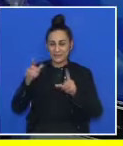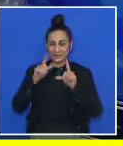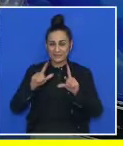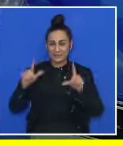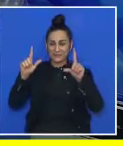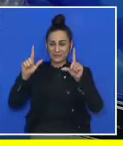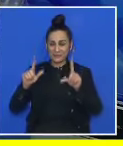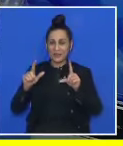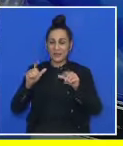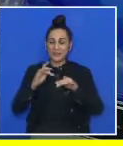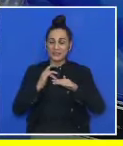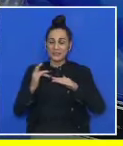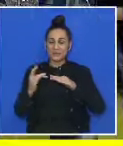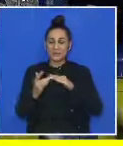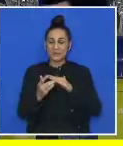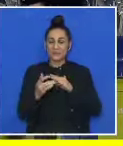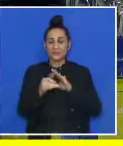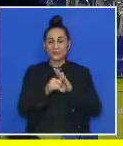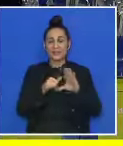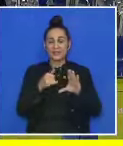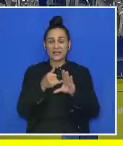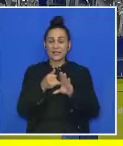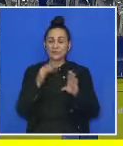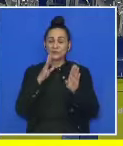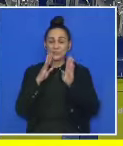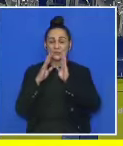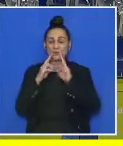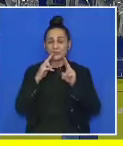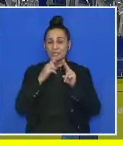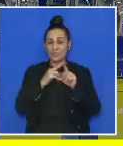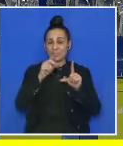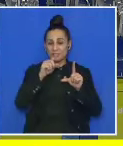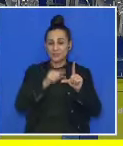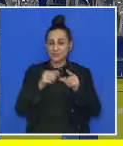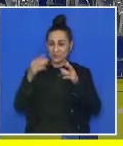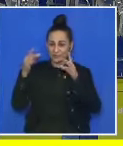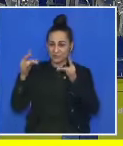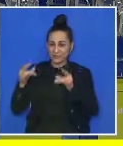detalhe por meio dos perfis da Caixa e da Rede TV no YouTube e no Facebook.